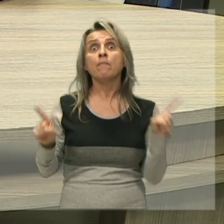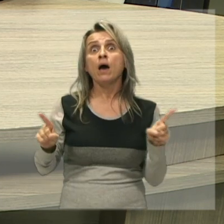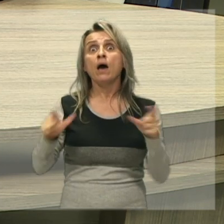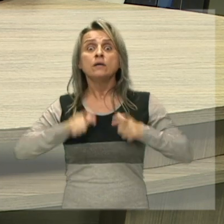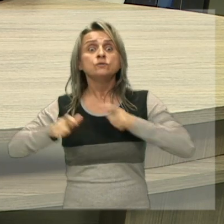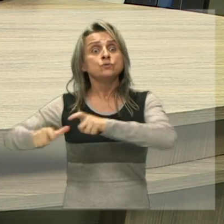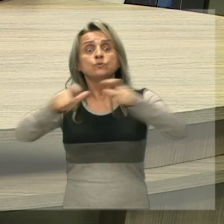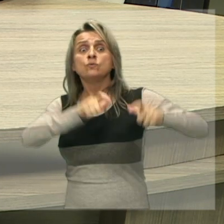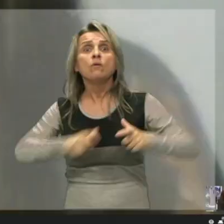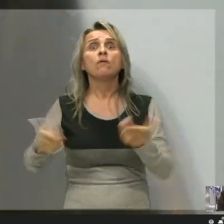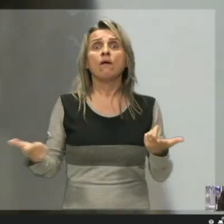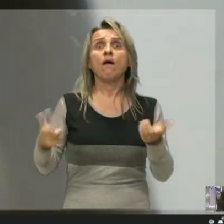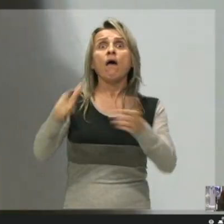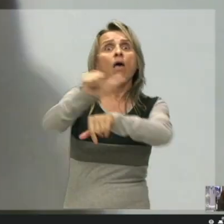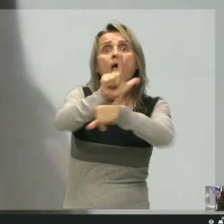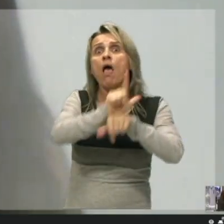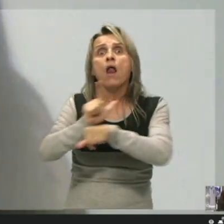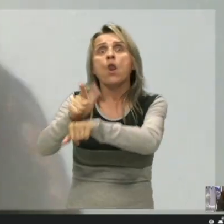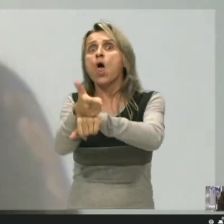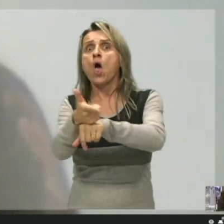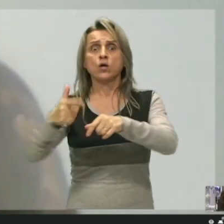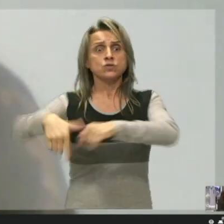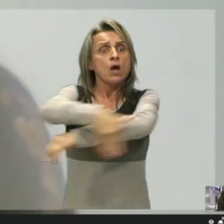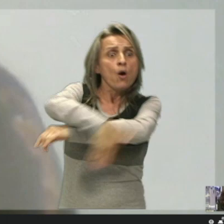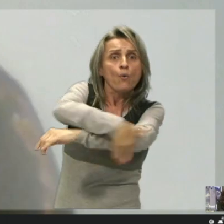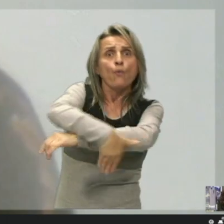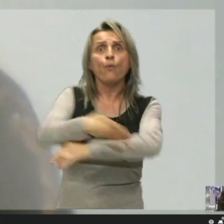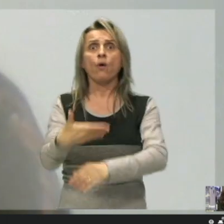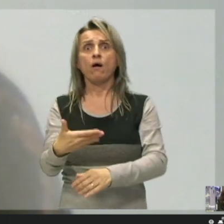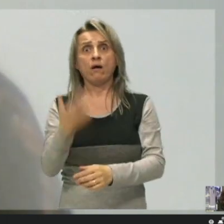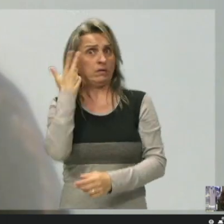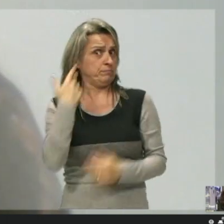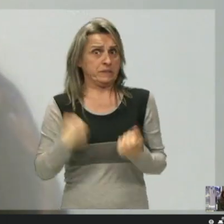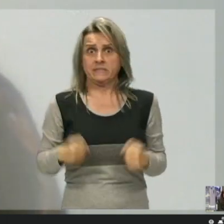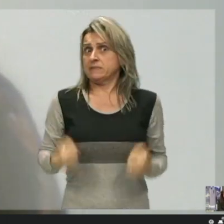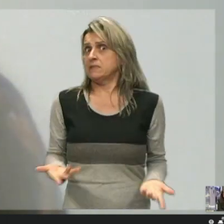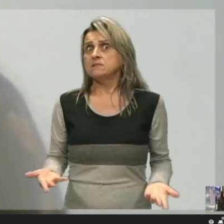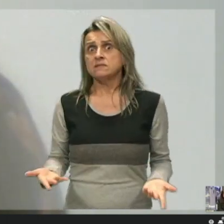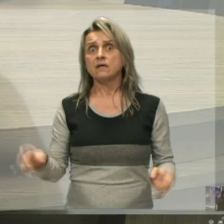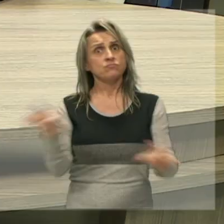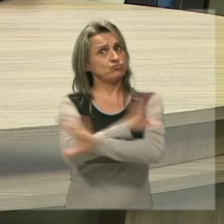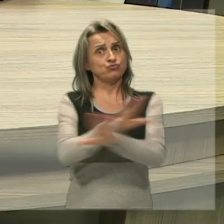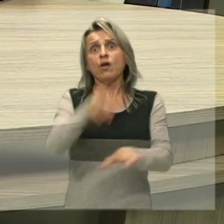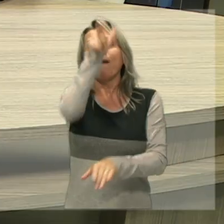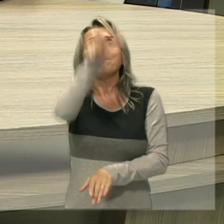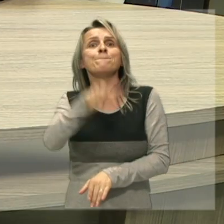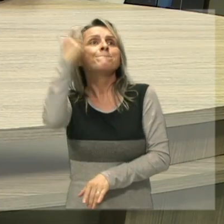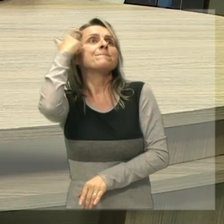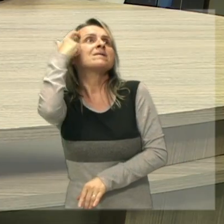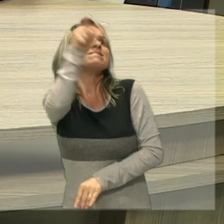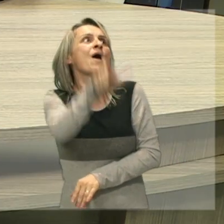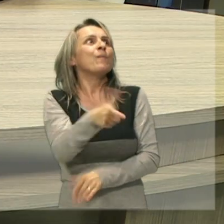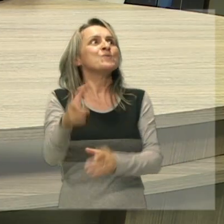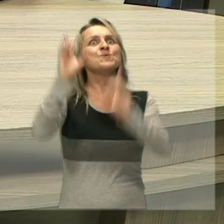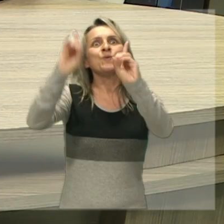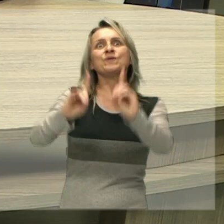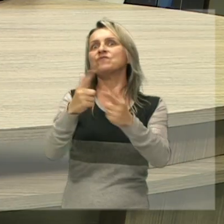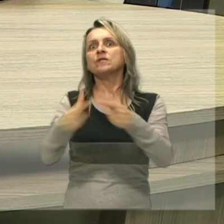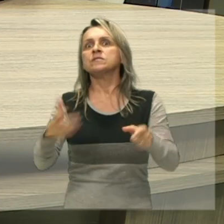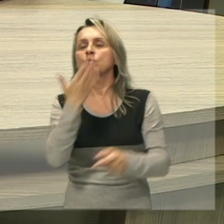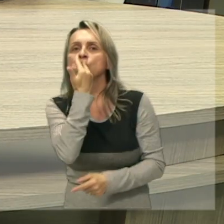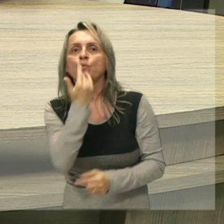achar que pessoas com deficiência não consomem, não passeiam, não saem de casa. E com relação às nossas praias, que